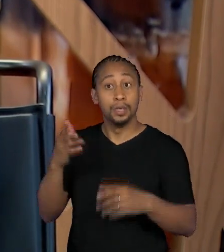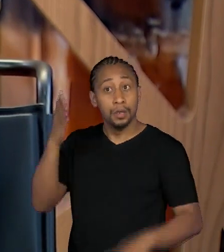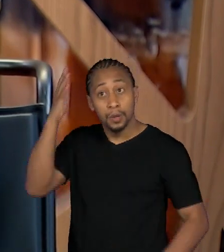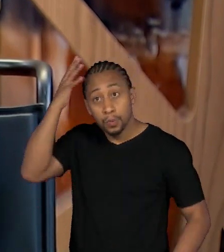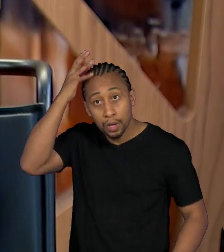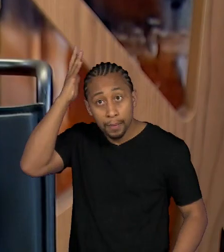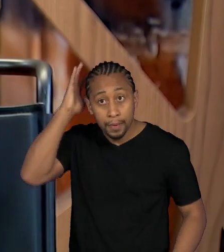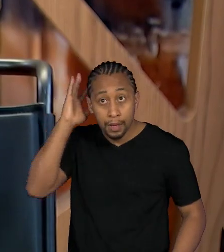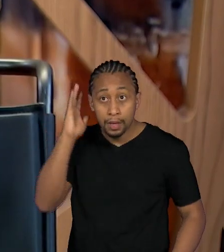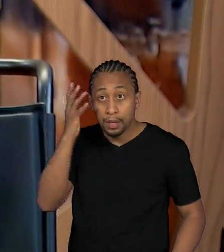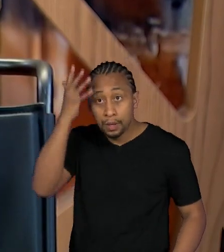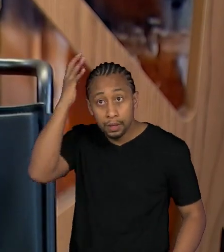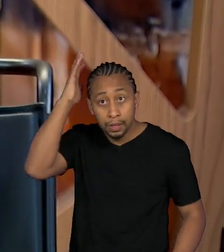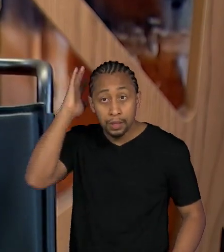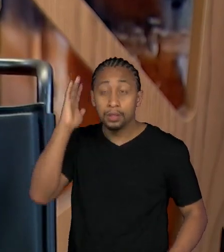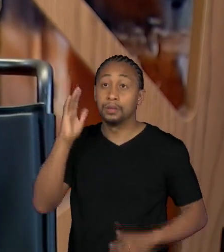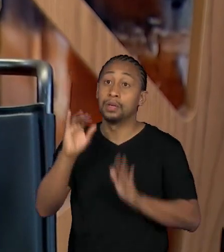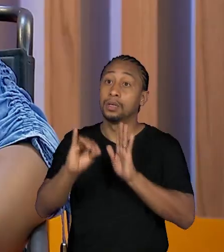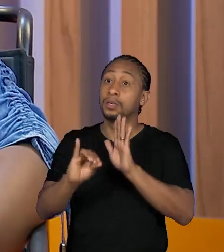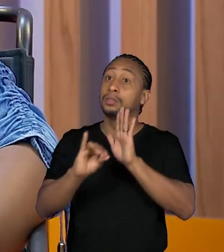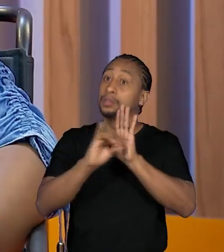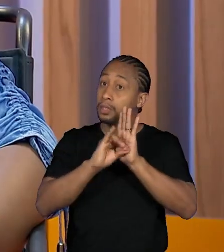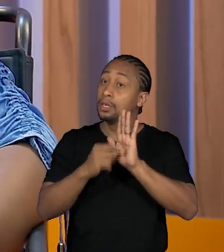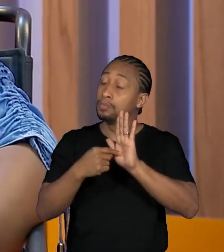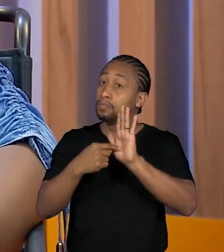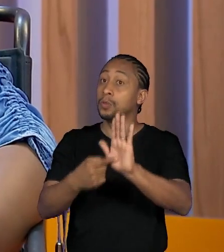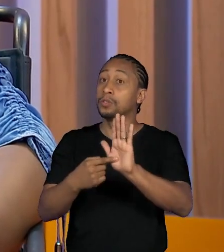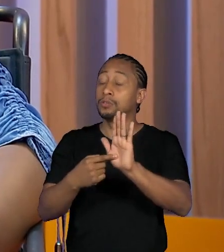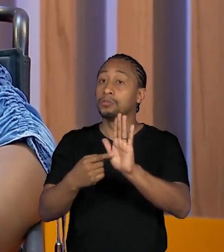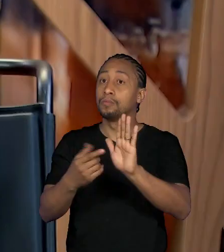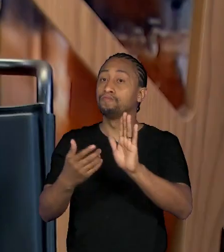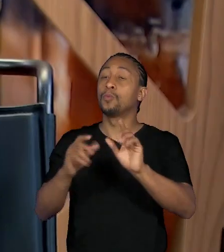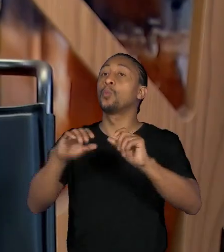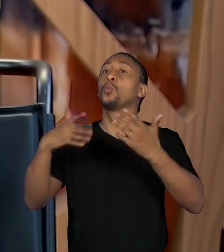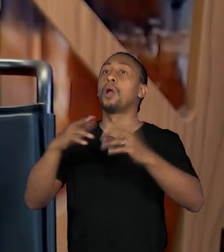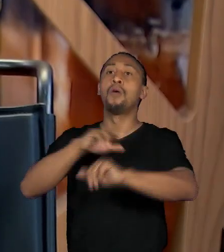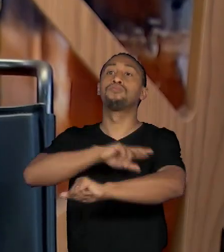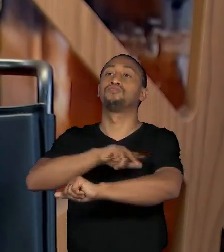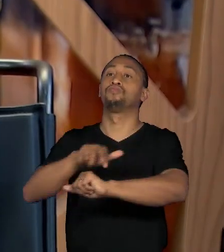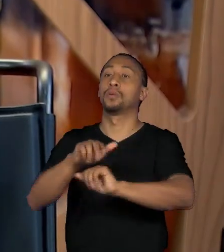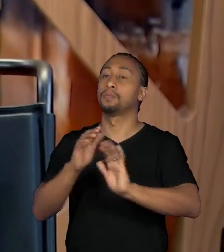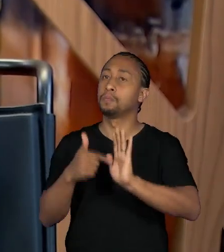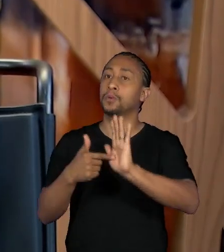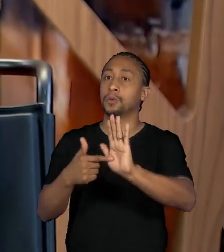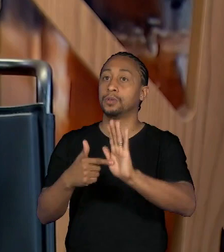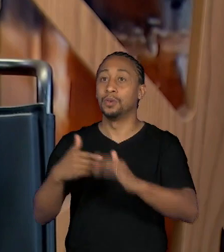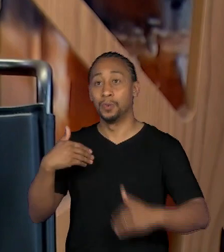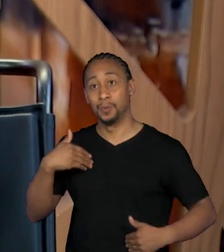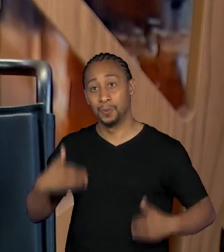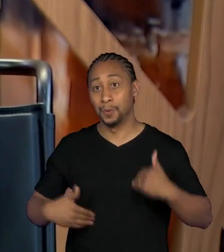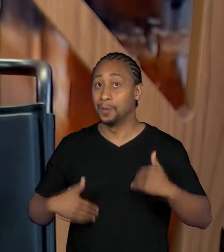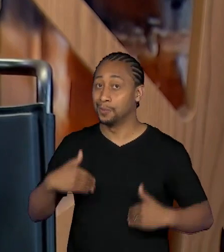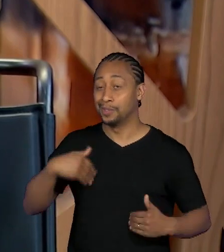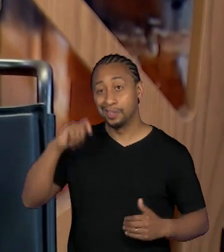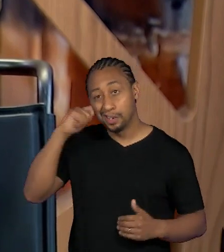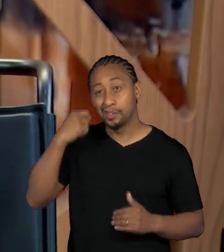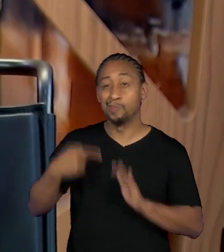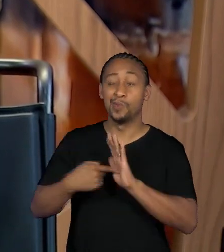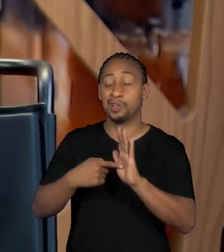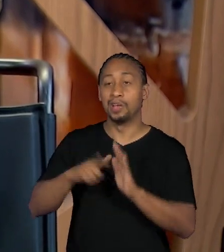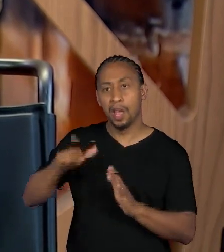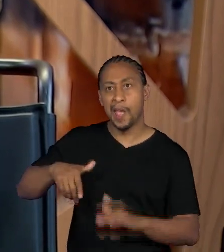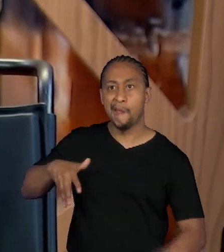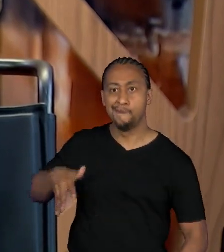um signo principal identitário, étnico, né? E aí a gente sabe que o corpo negro é associado à